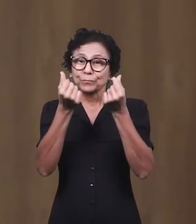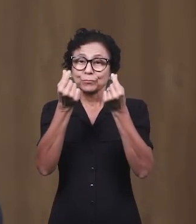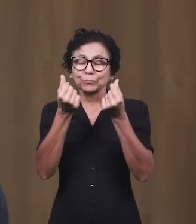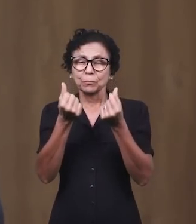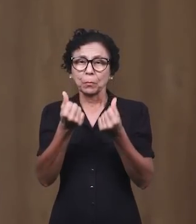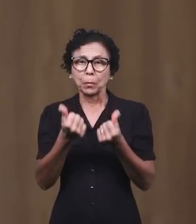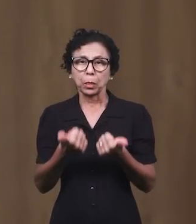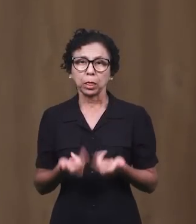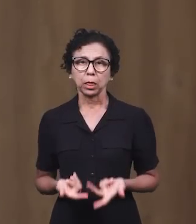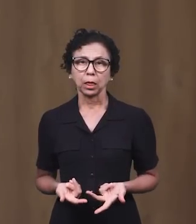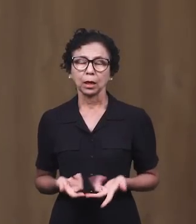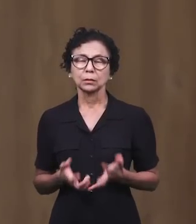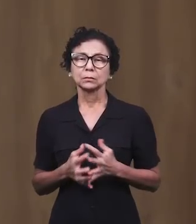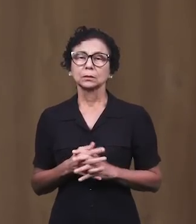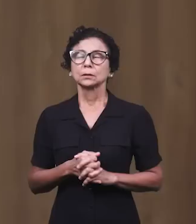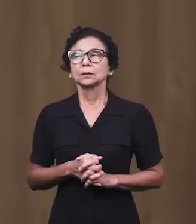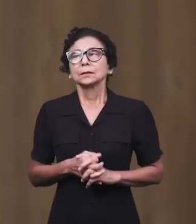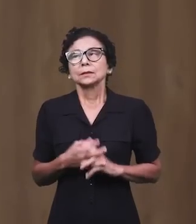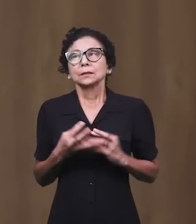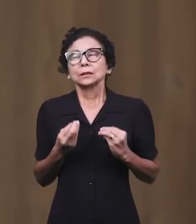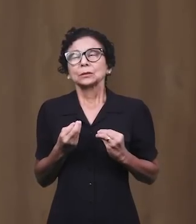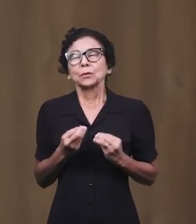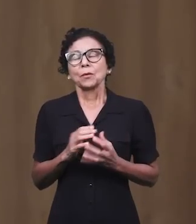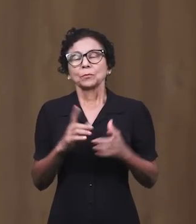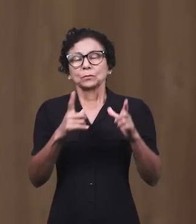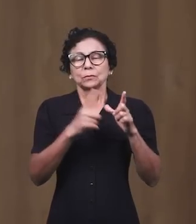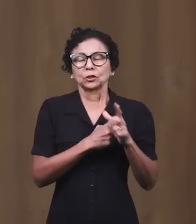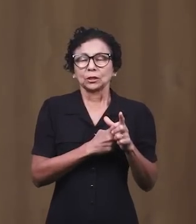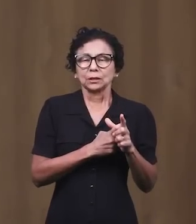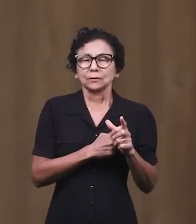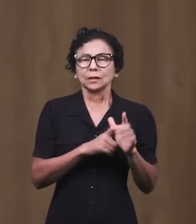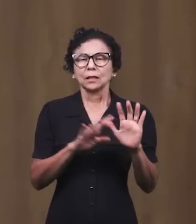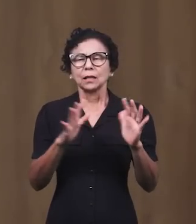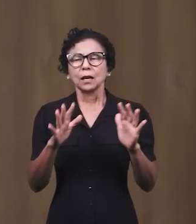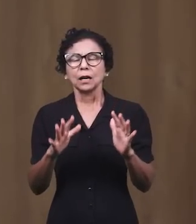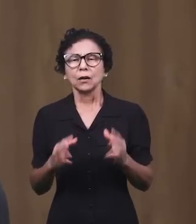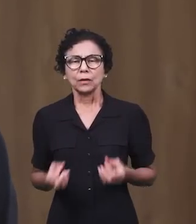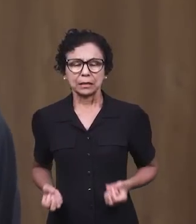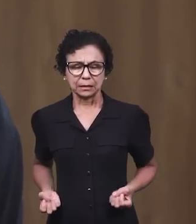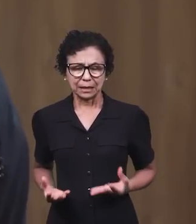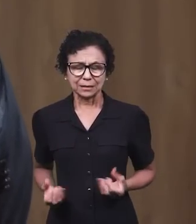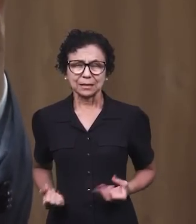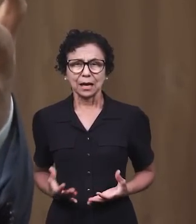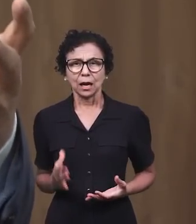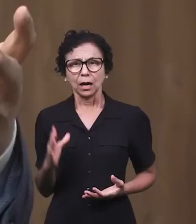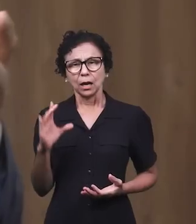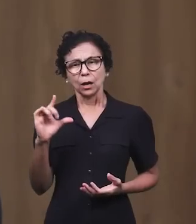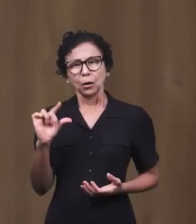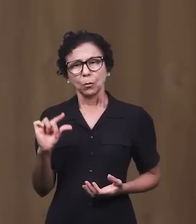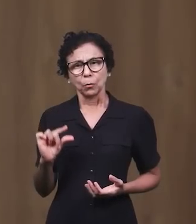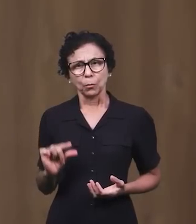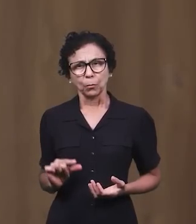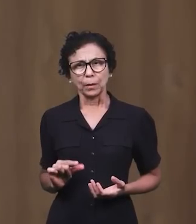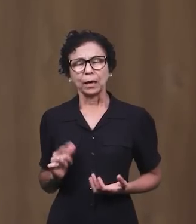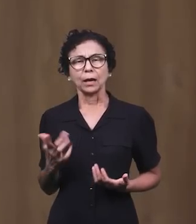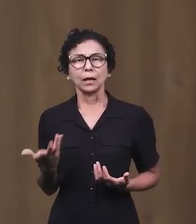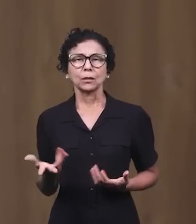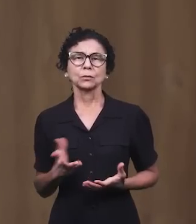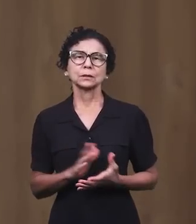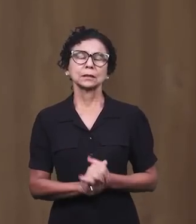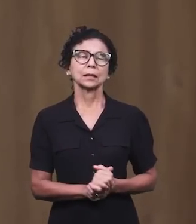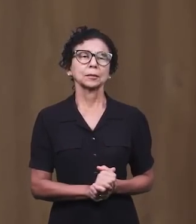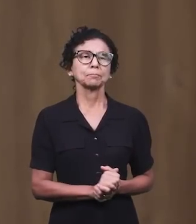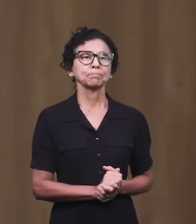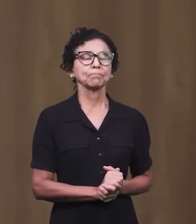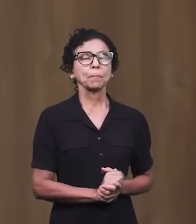aproveitar, celebrar aquele momento de uma maneira um pouco reduzida. Ao invés de fazer uma festa, ele faz um jantar para a